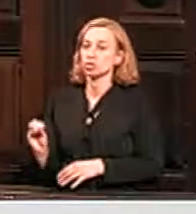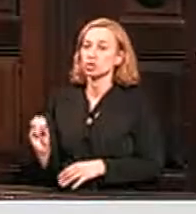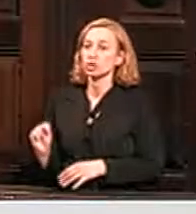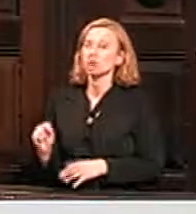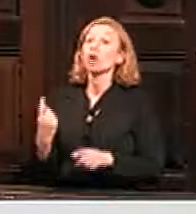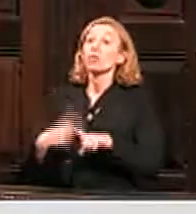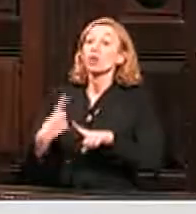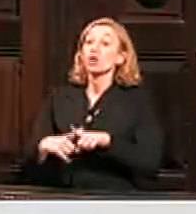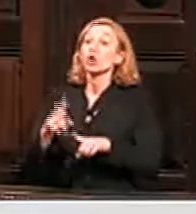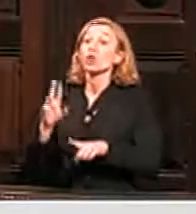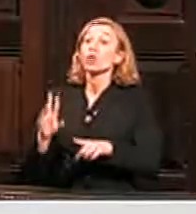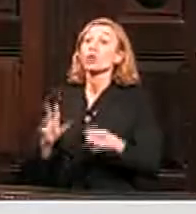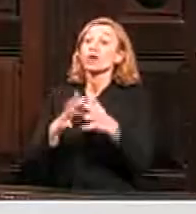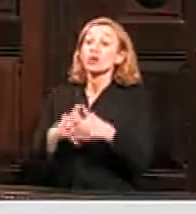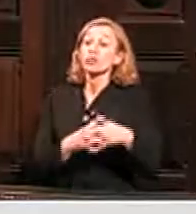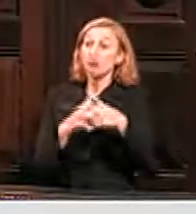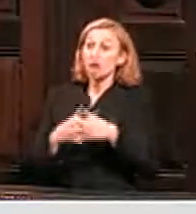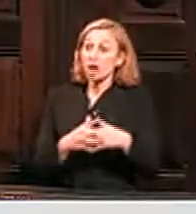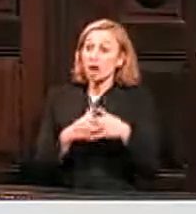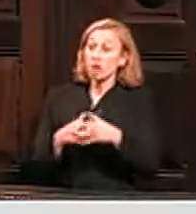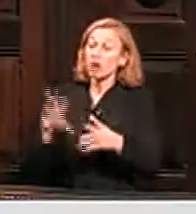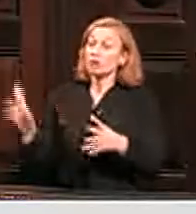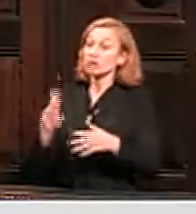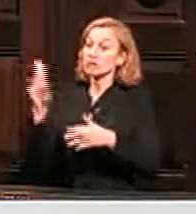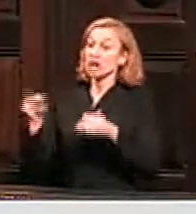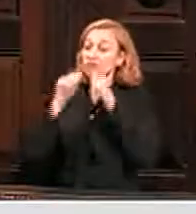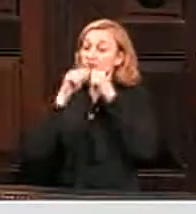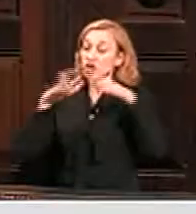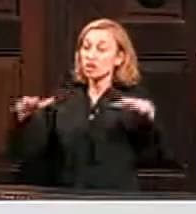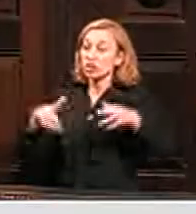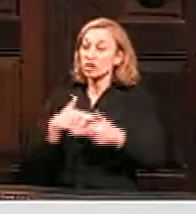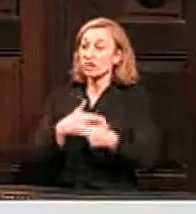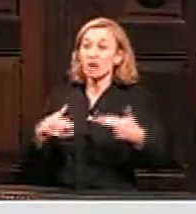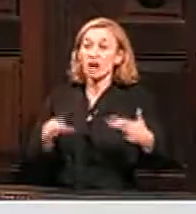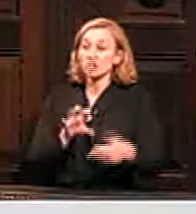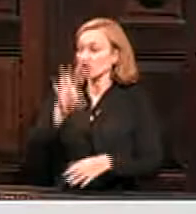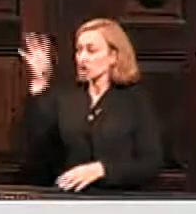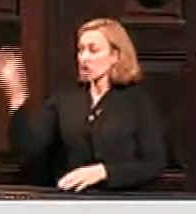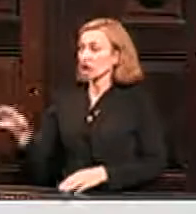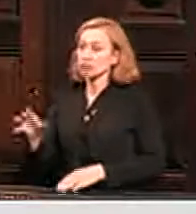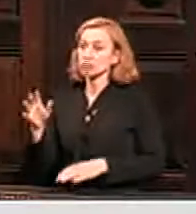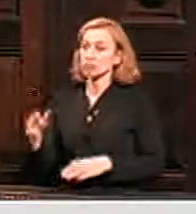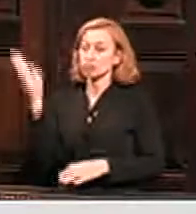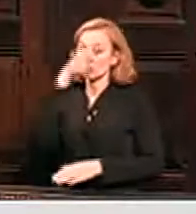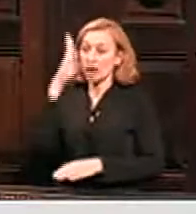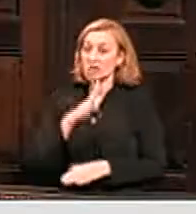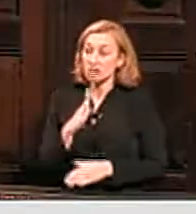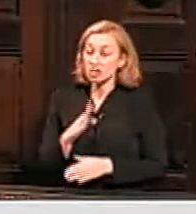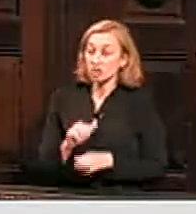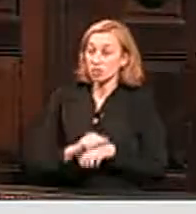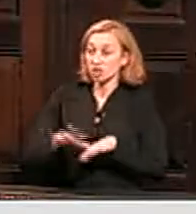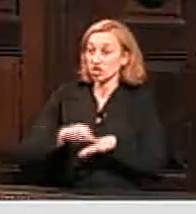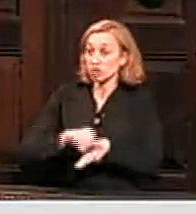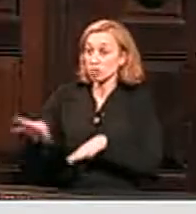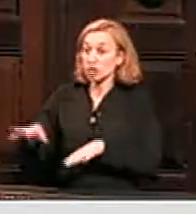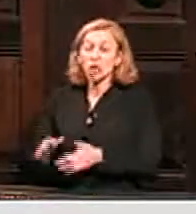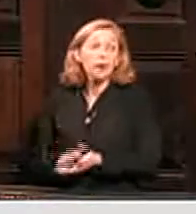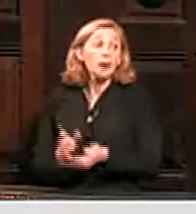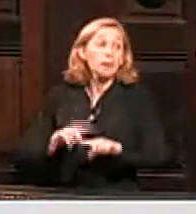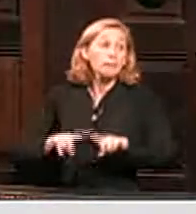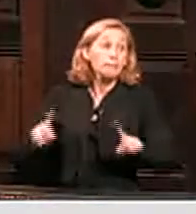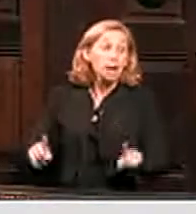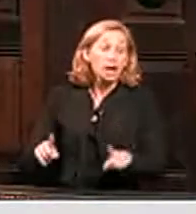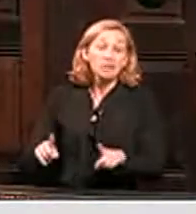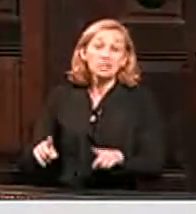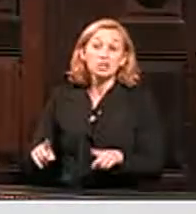todos os lugares do Brasil. É claro que é estratégico, por isso fomos contra o aumento da elevação. Mas lá atrás, na mensagem